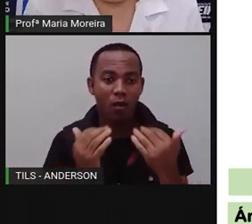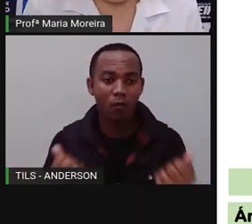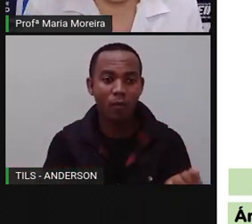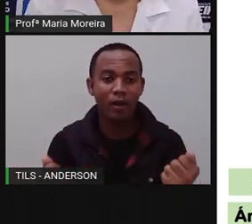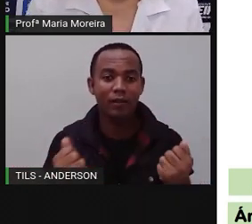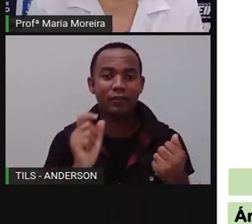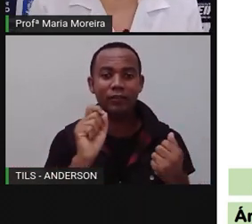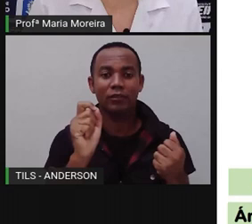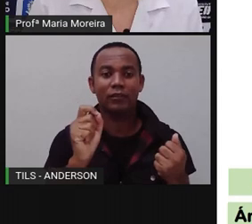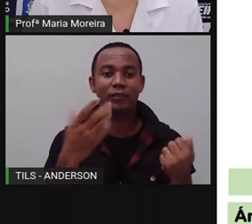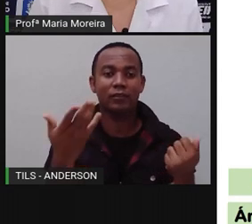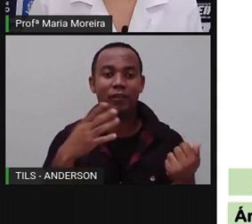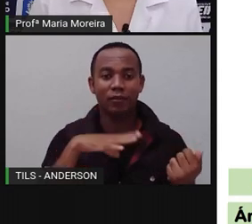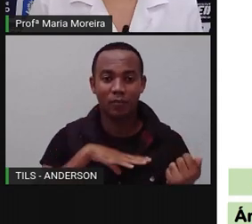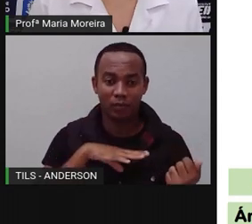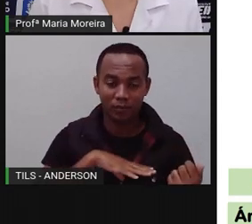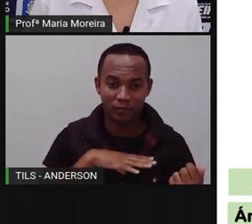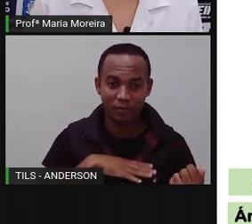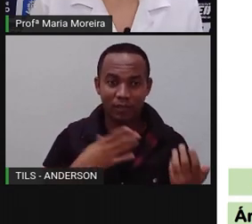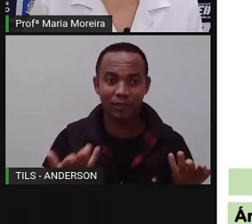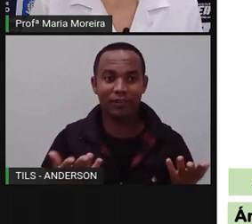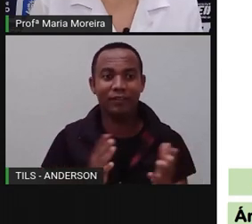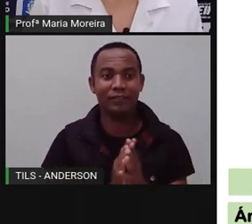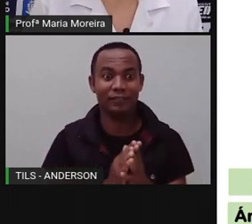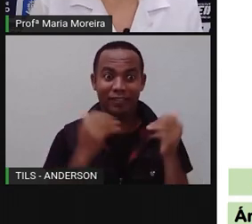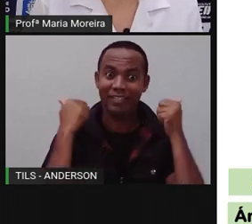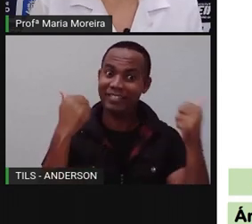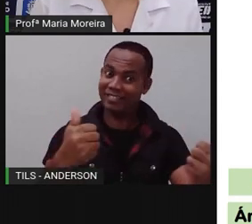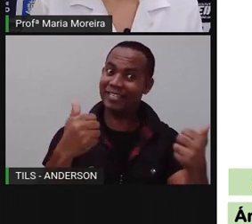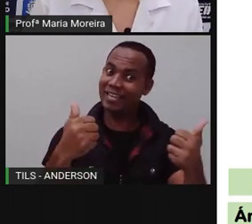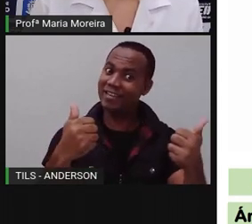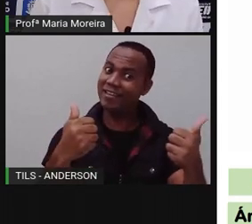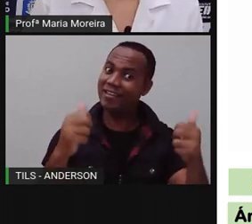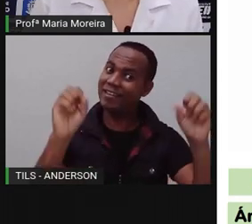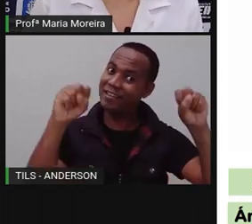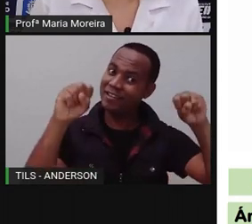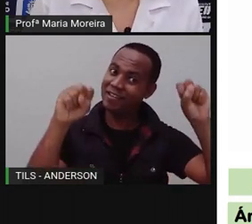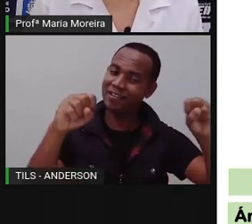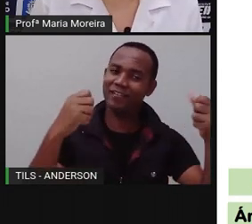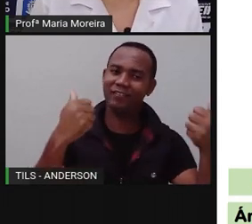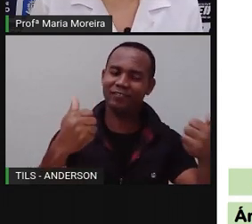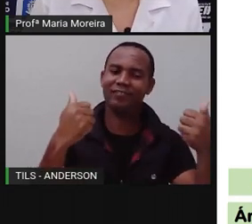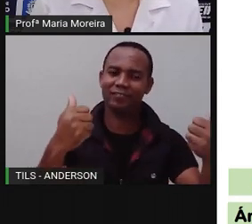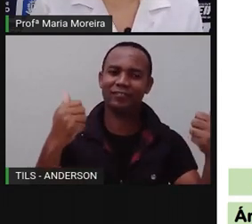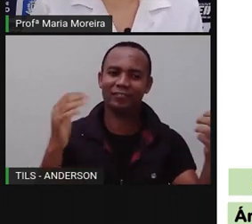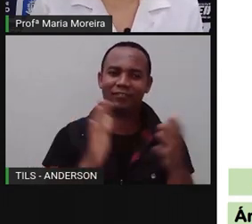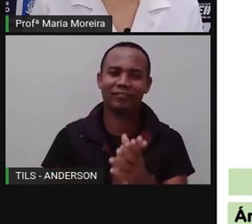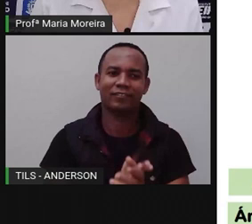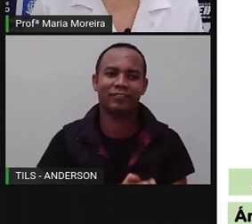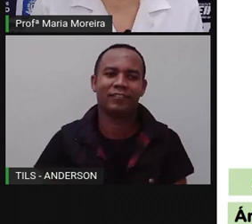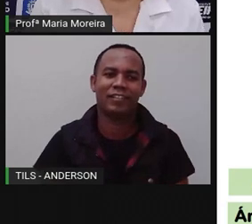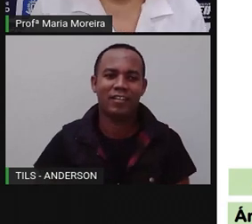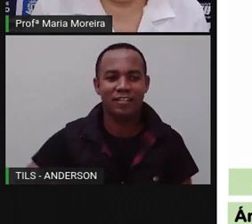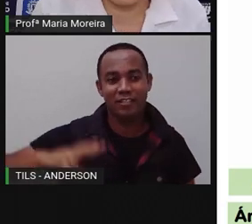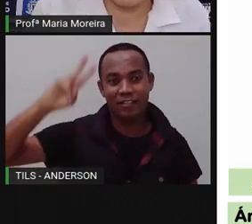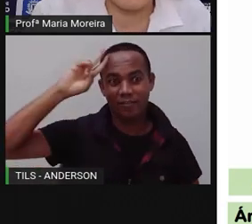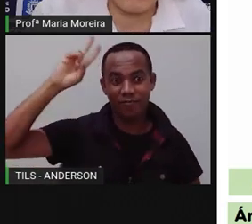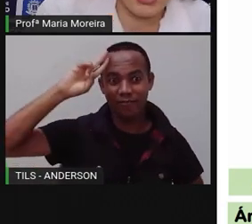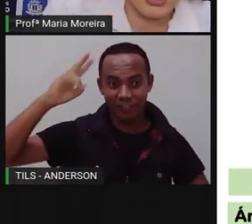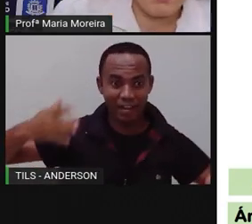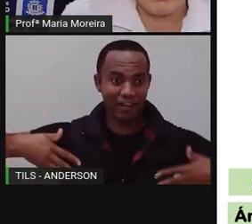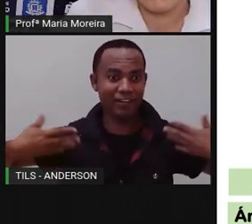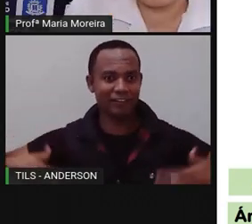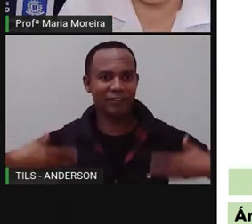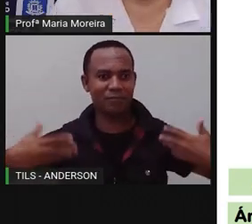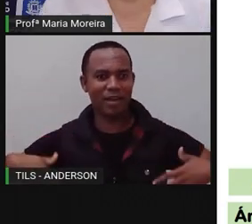aí para embarcar nessa semana? Anderson, você está pronto? Ele está sempre pronto, gente. Segundo, ele está super animado. Acho que